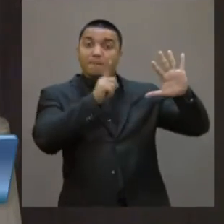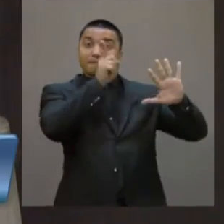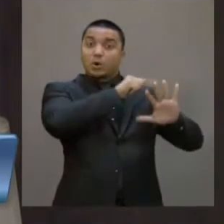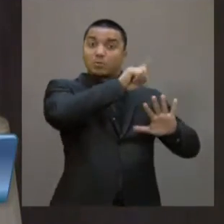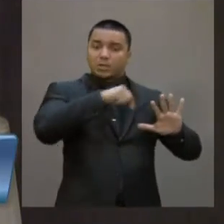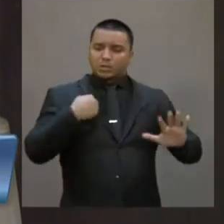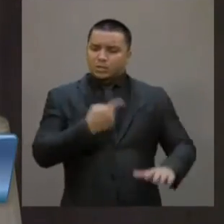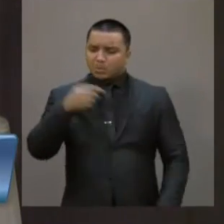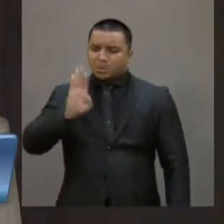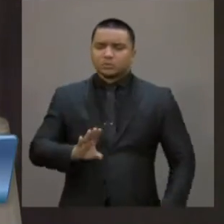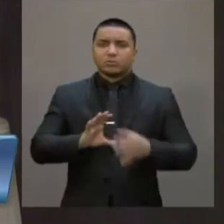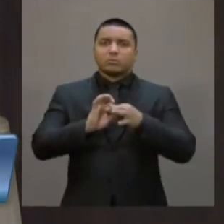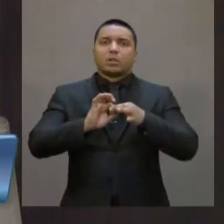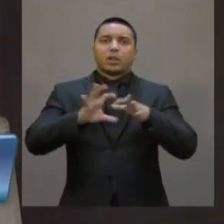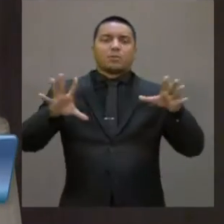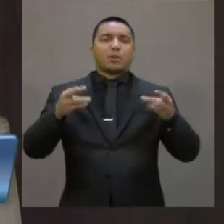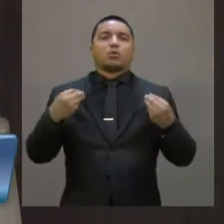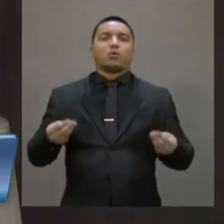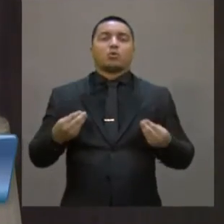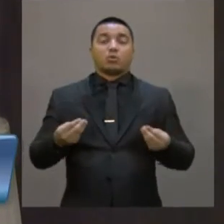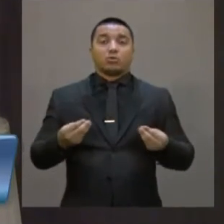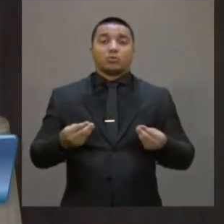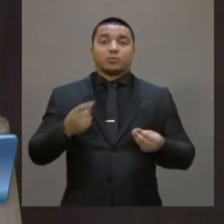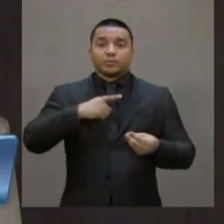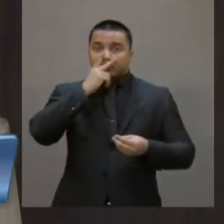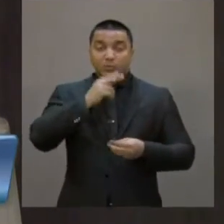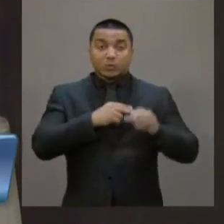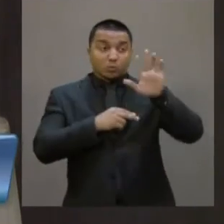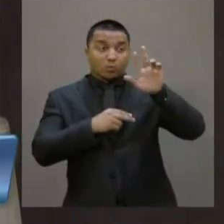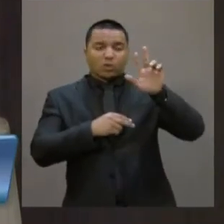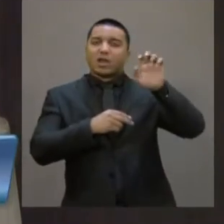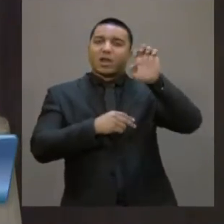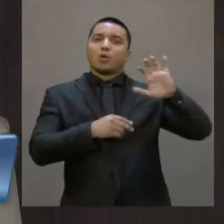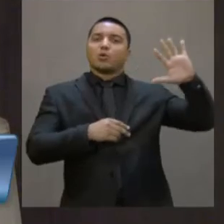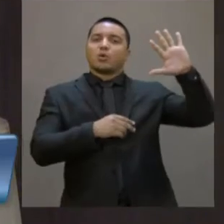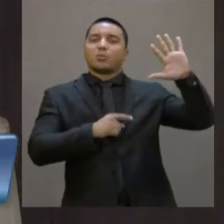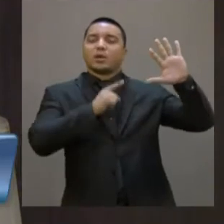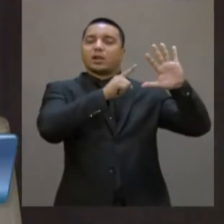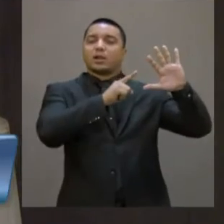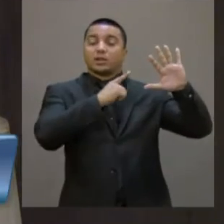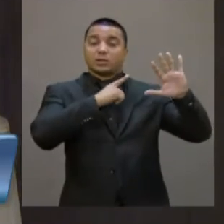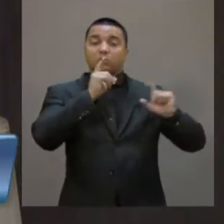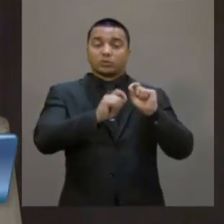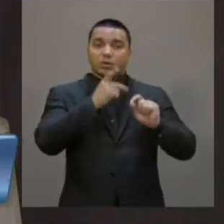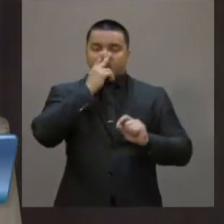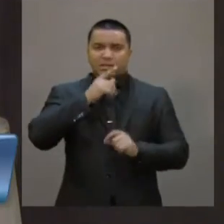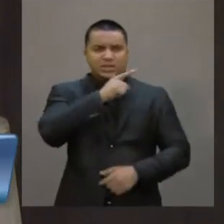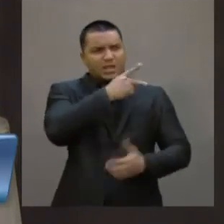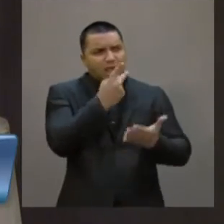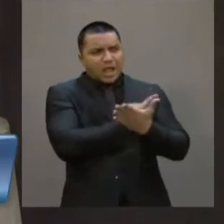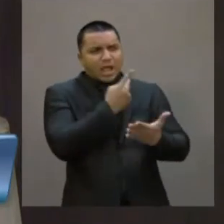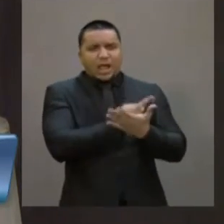que nós estamos certos e eles estão errados? Será que a União Europeia, ela está errada